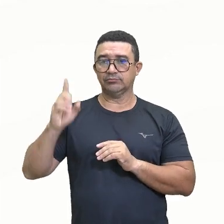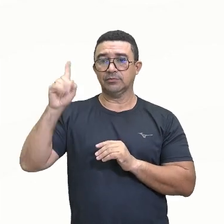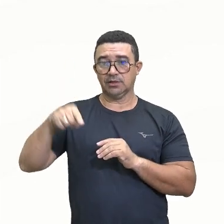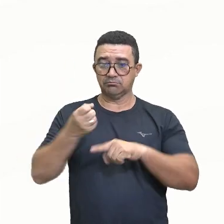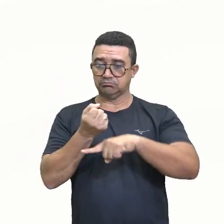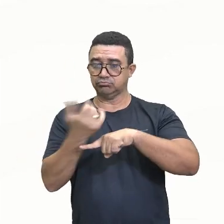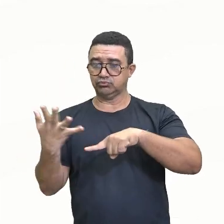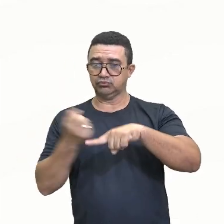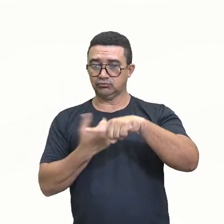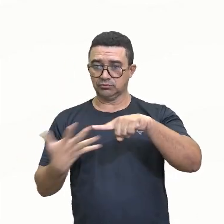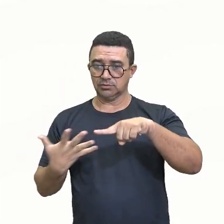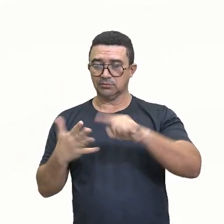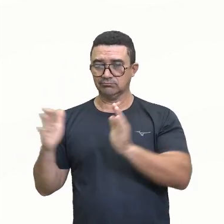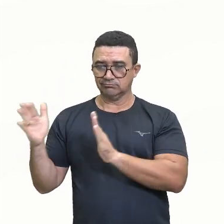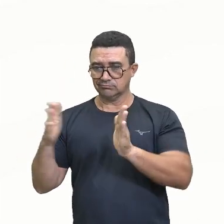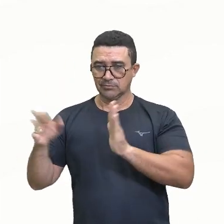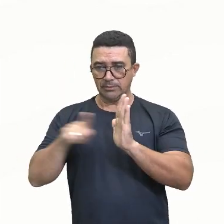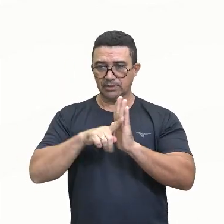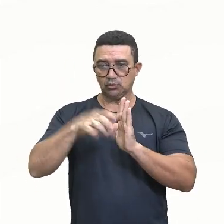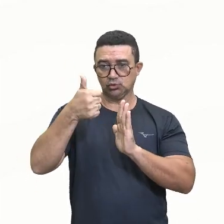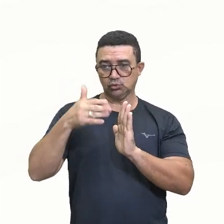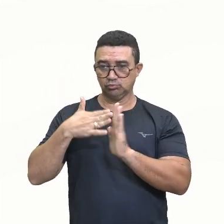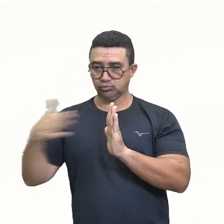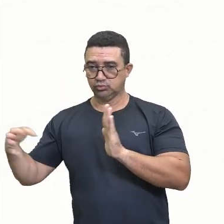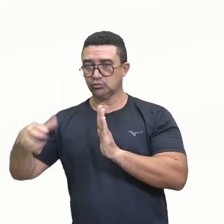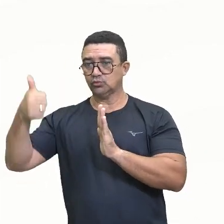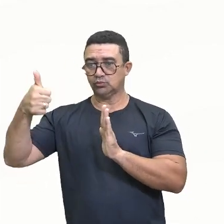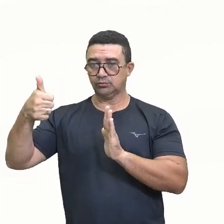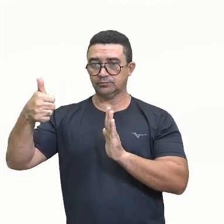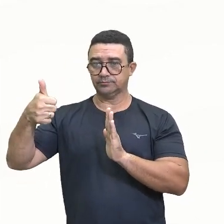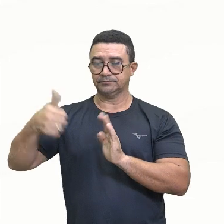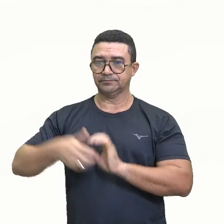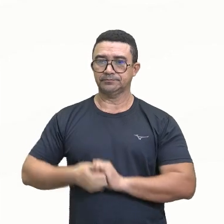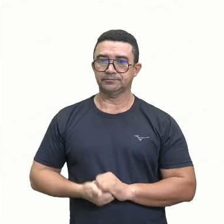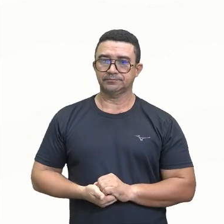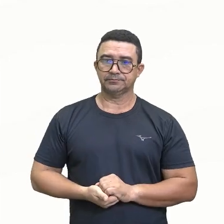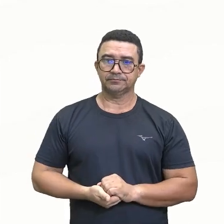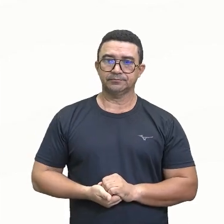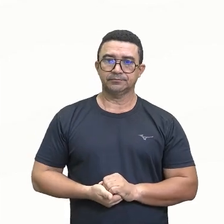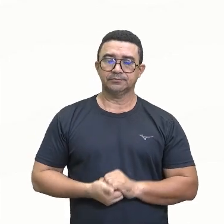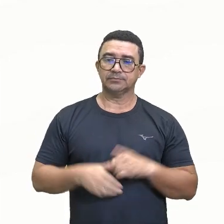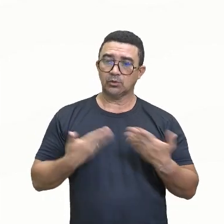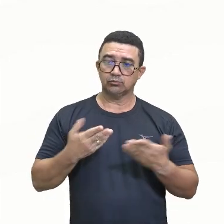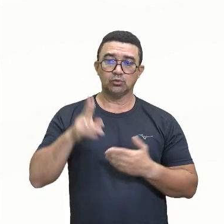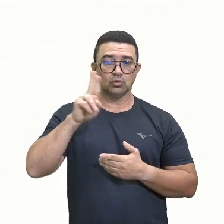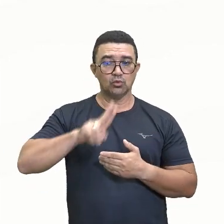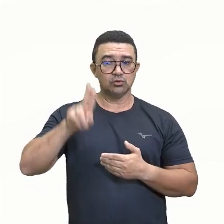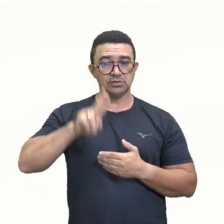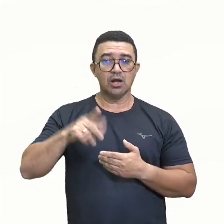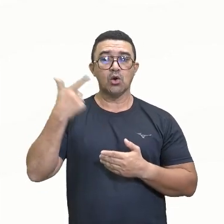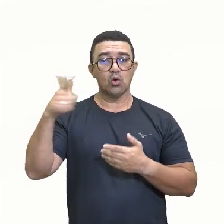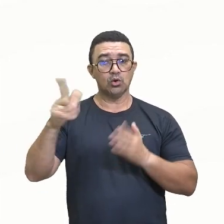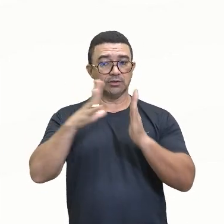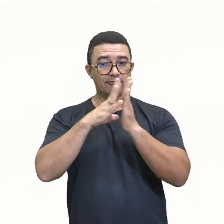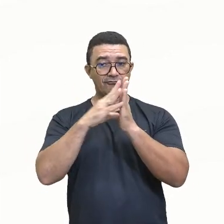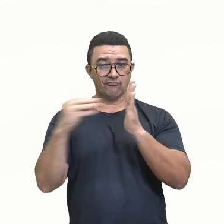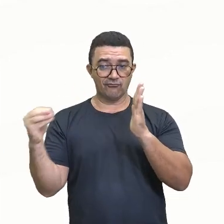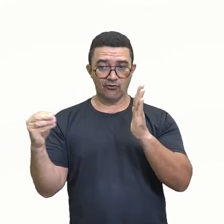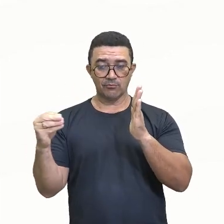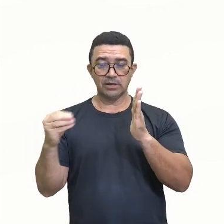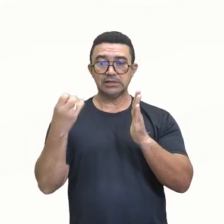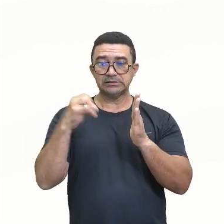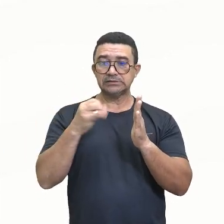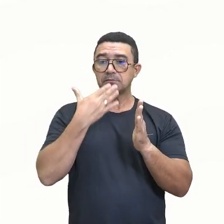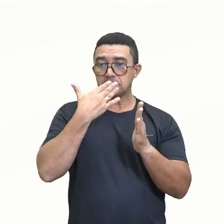entre menos 1 e 1, certo? Nesse caso, nós vamos usar outra expressão, quando pedir a soma